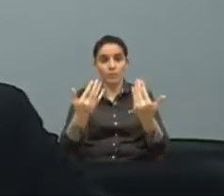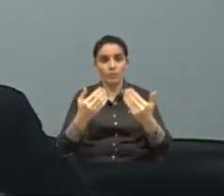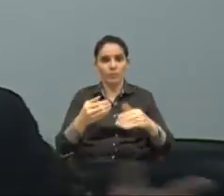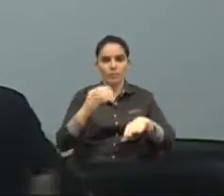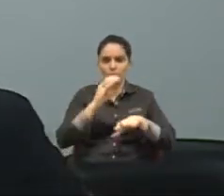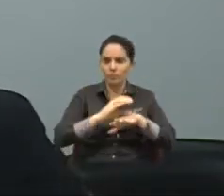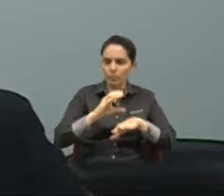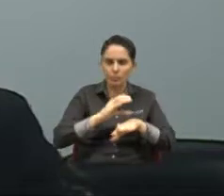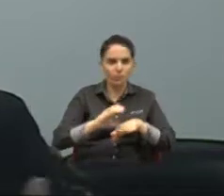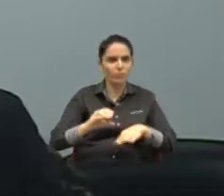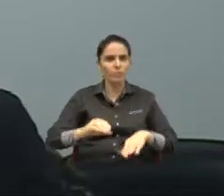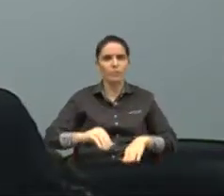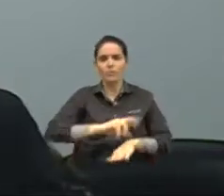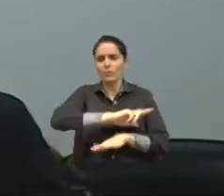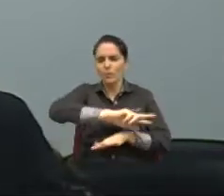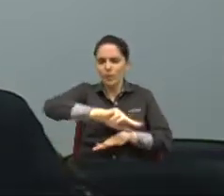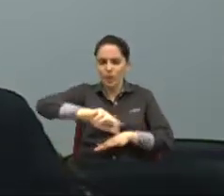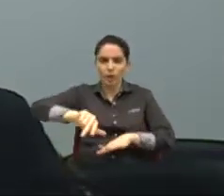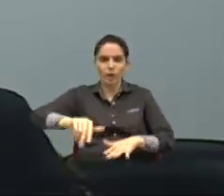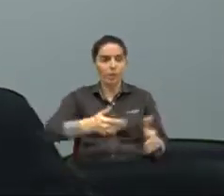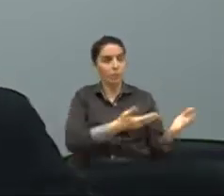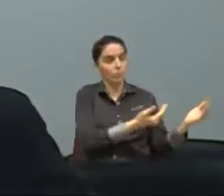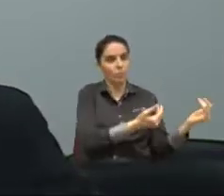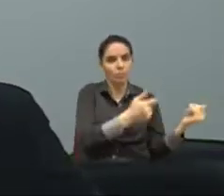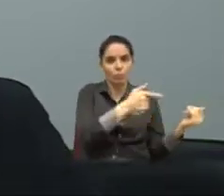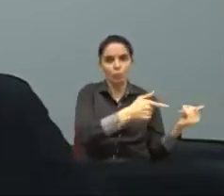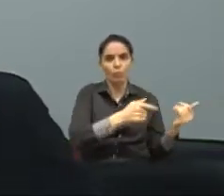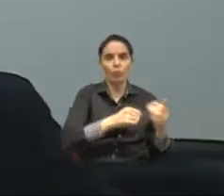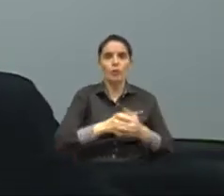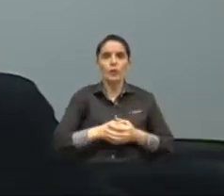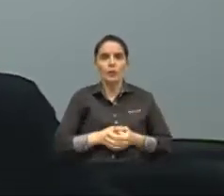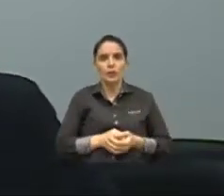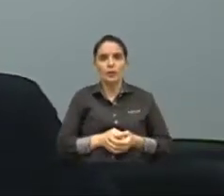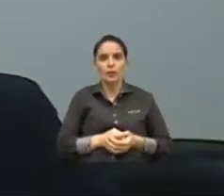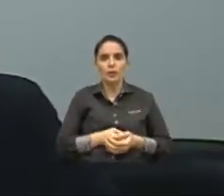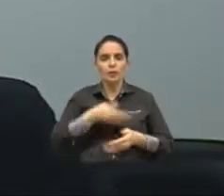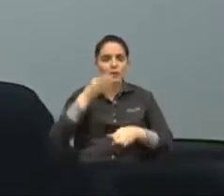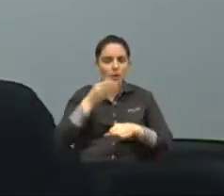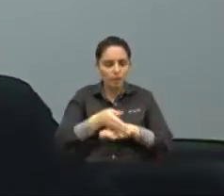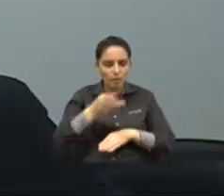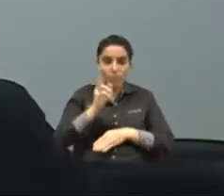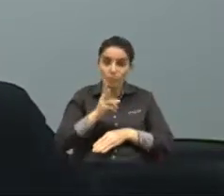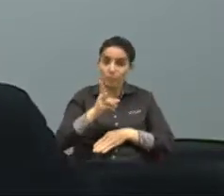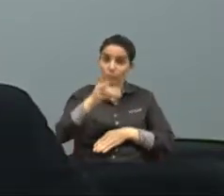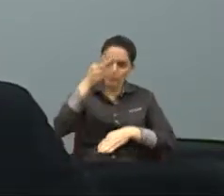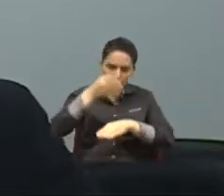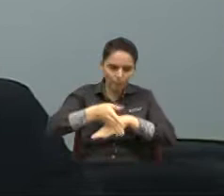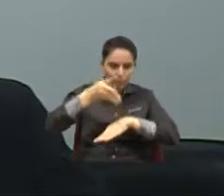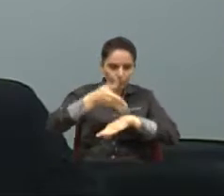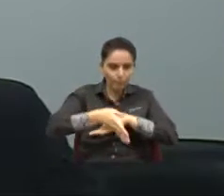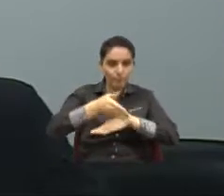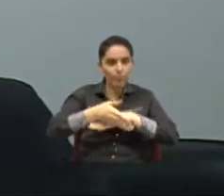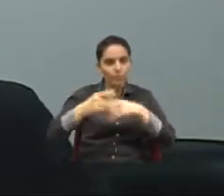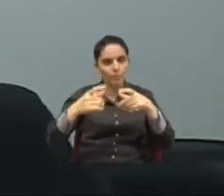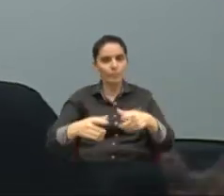oficinas, realmente ocupar o tempo dos jovens, dos adolescentes, para que eles não venham